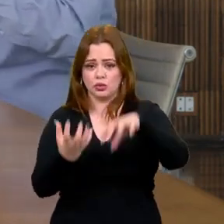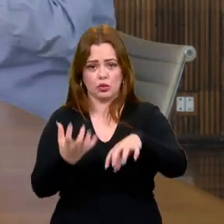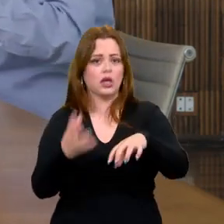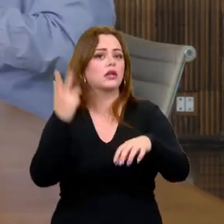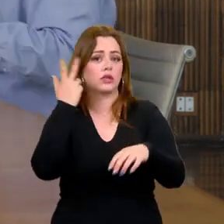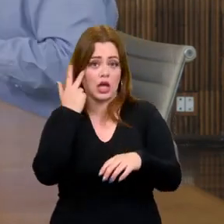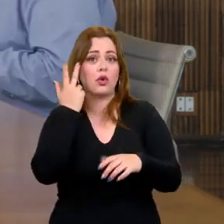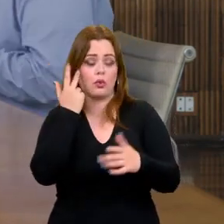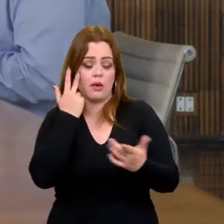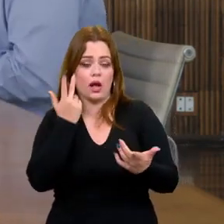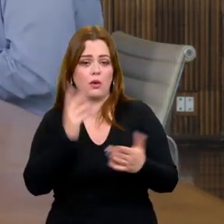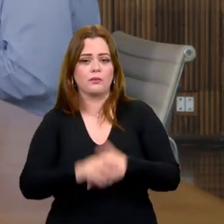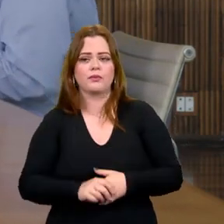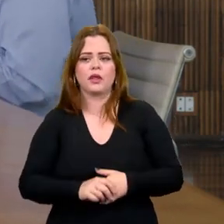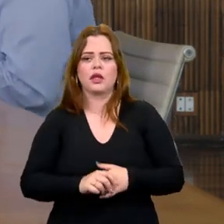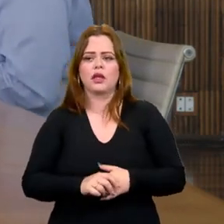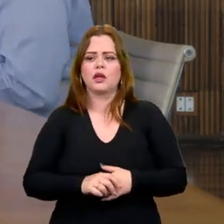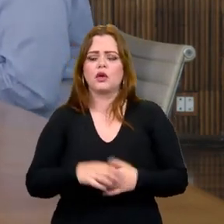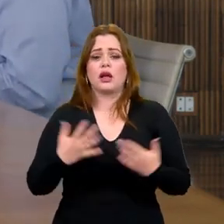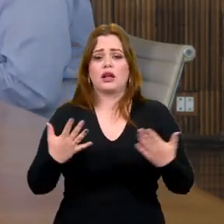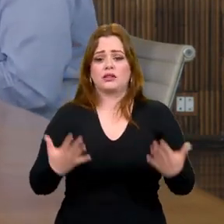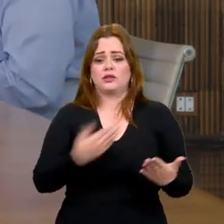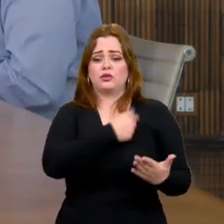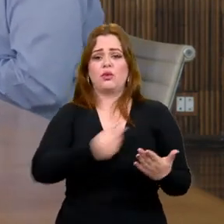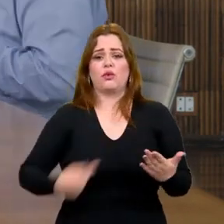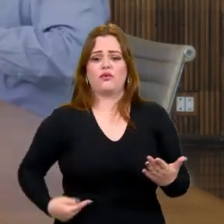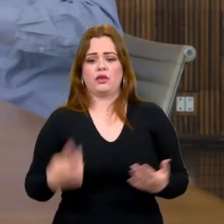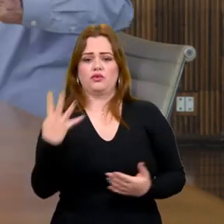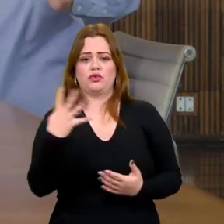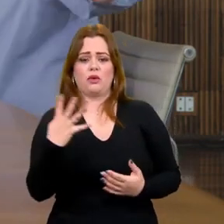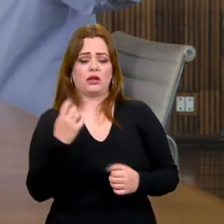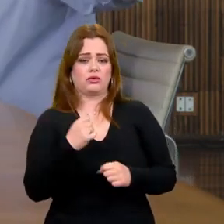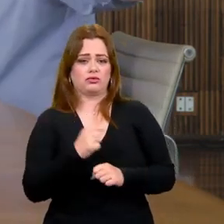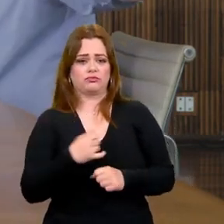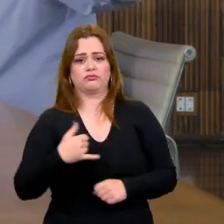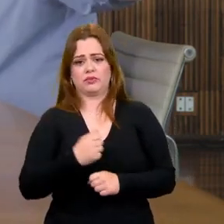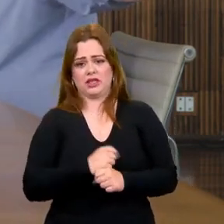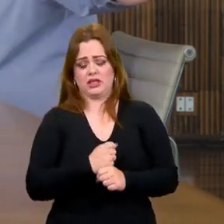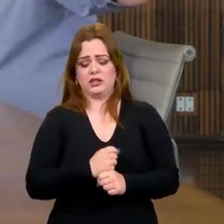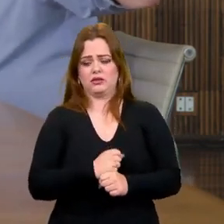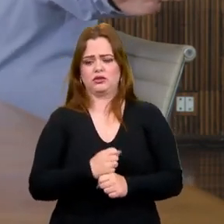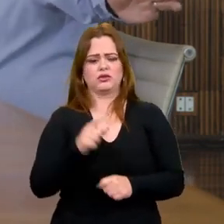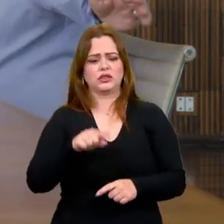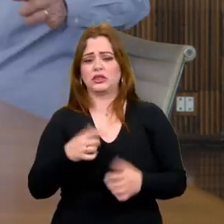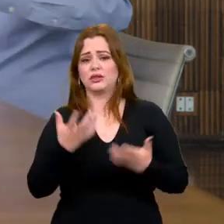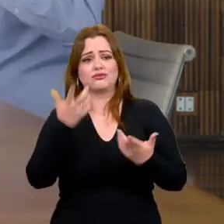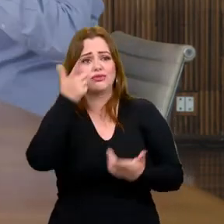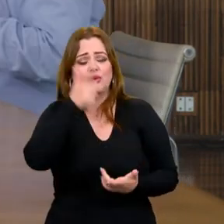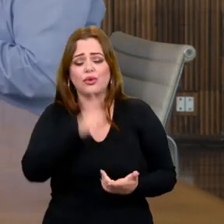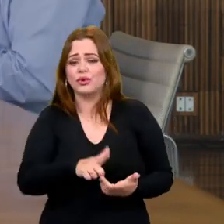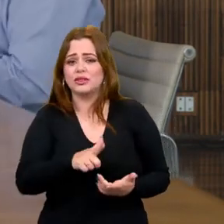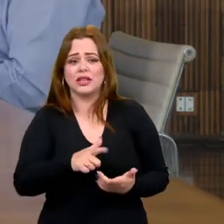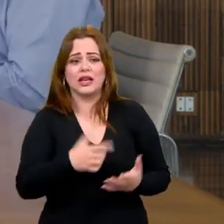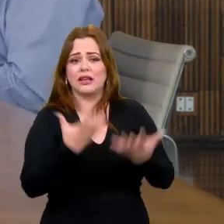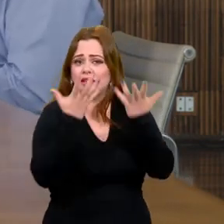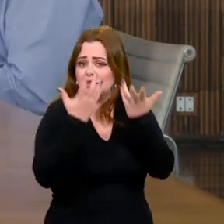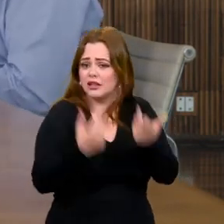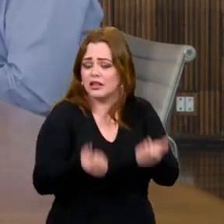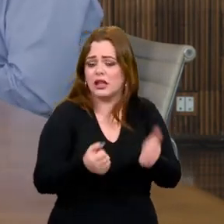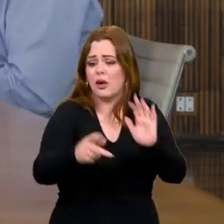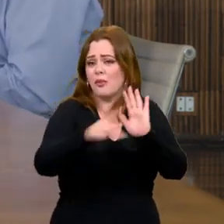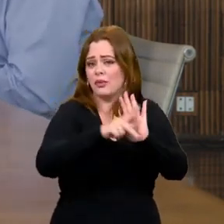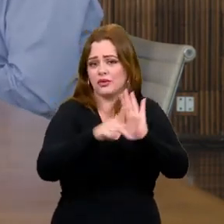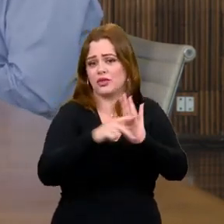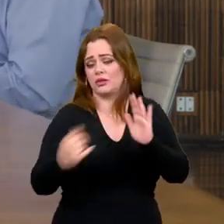consegue para provar um projeto importante esta rede foi lembrar o Obama o Obama quase que não aprovou nenhum projeto